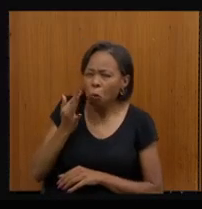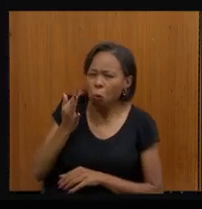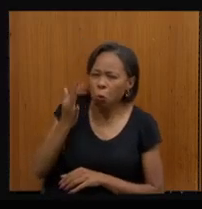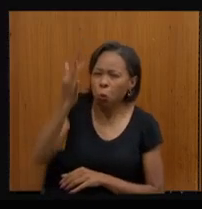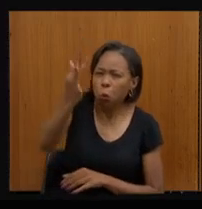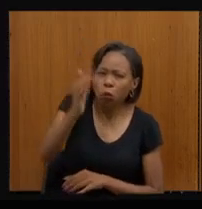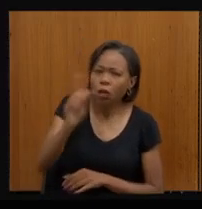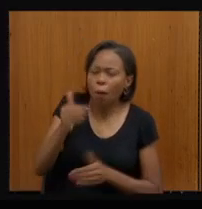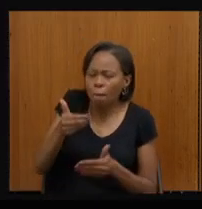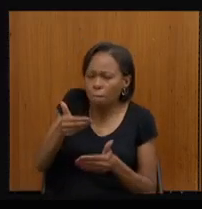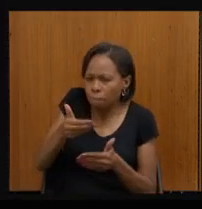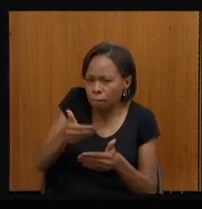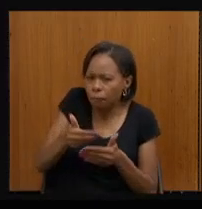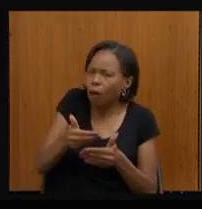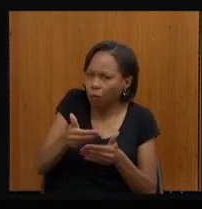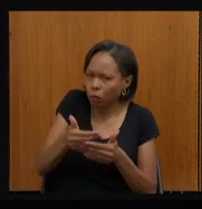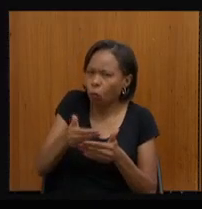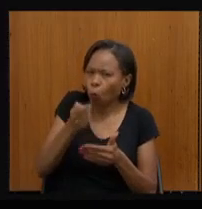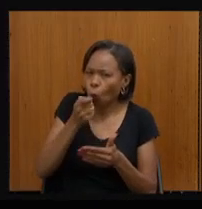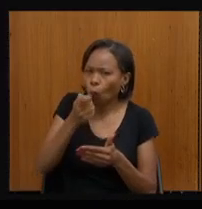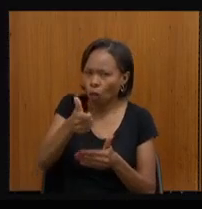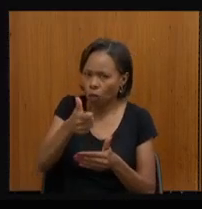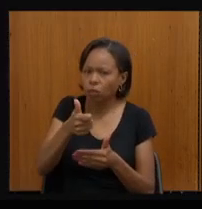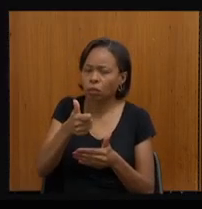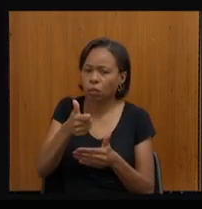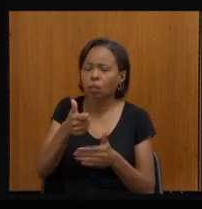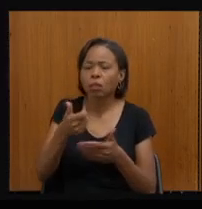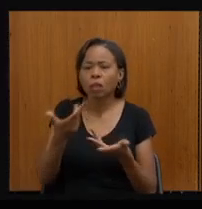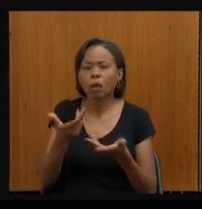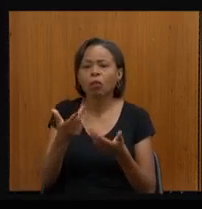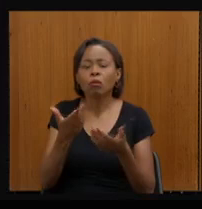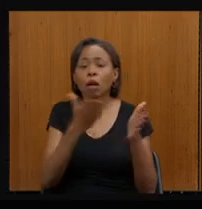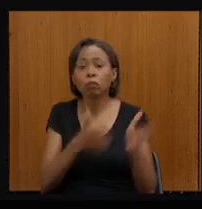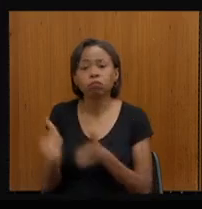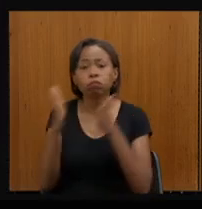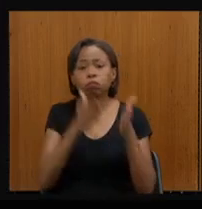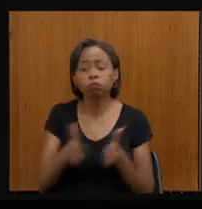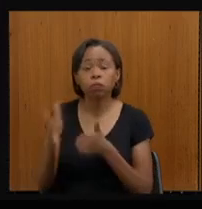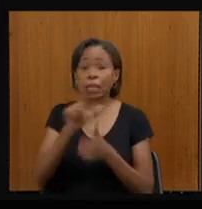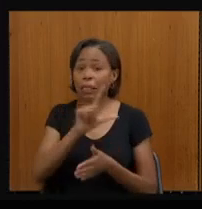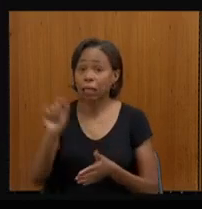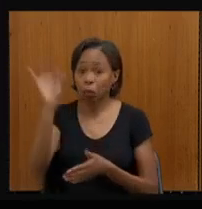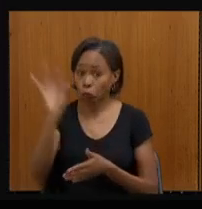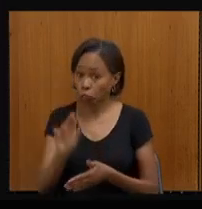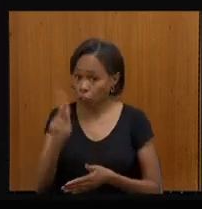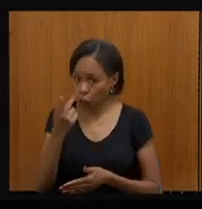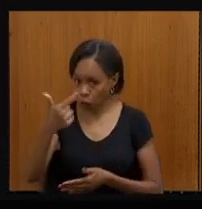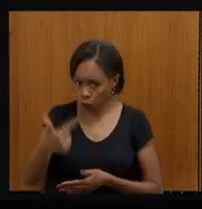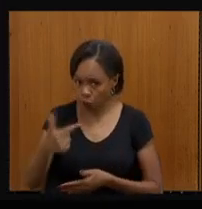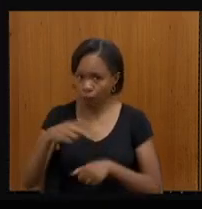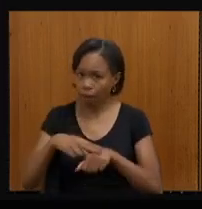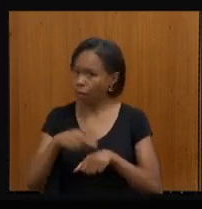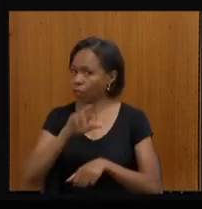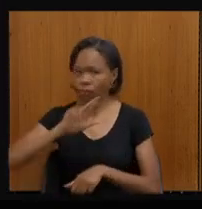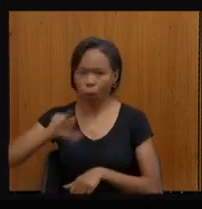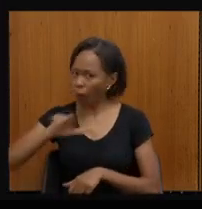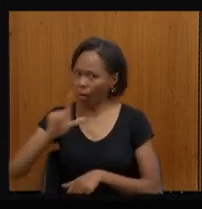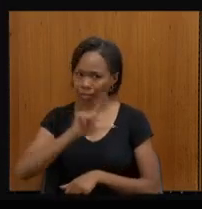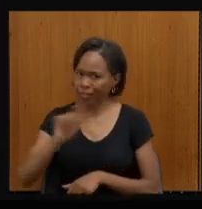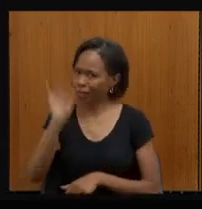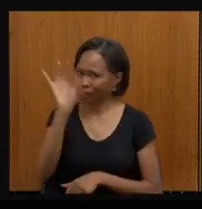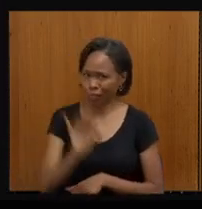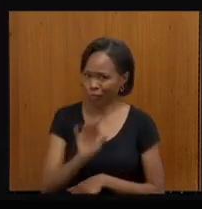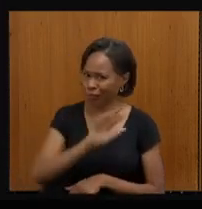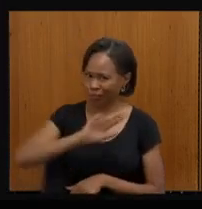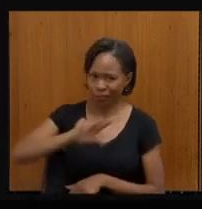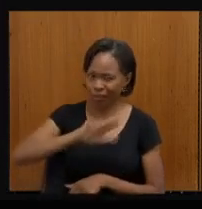gente vai começar a produção a Não não é simplesmente hidrogênio vejo ela vai começar uma combinação de só trinta por